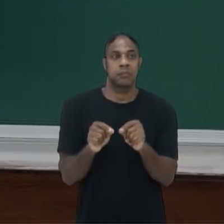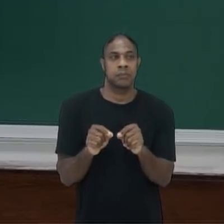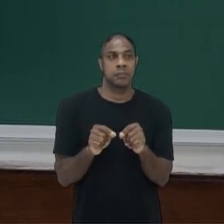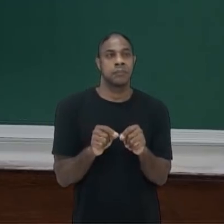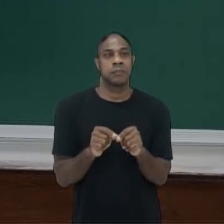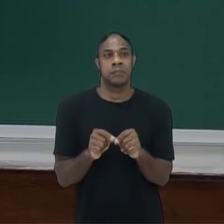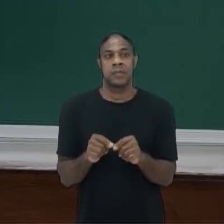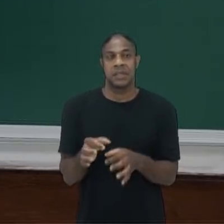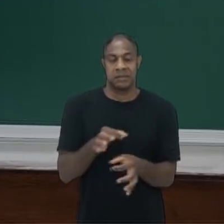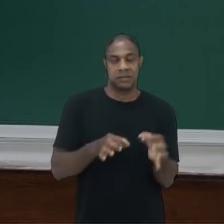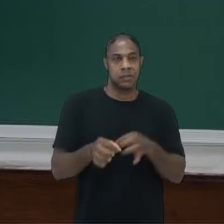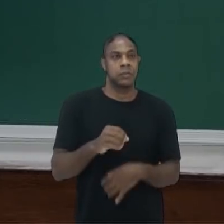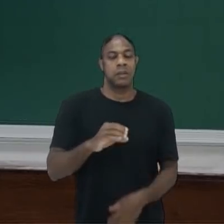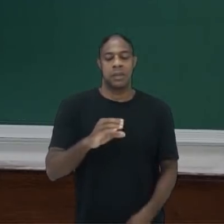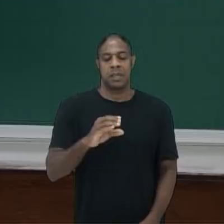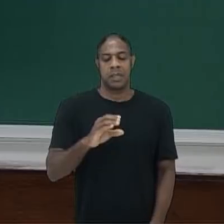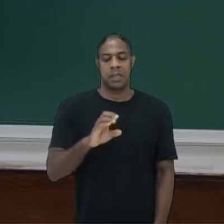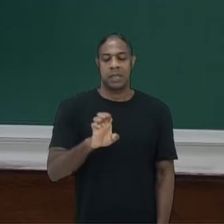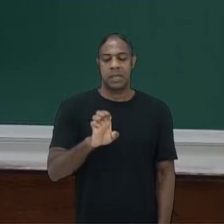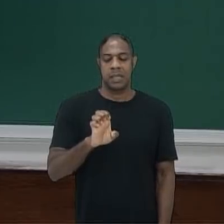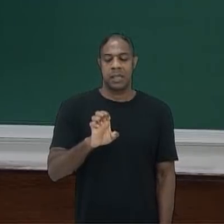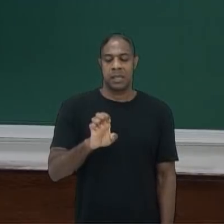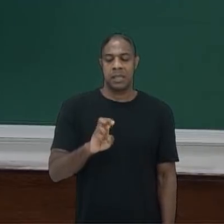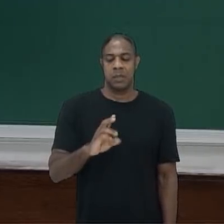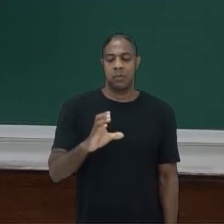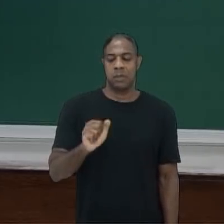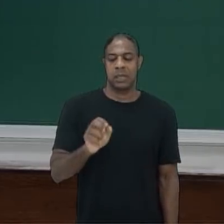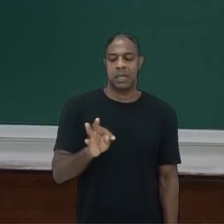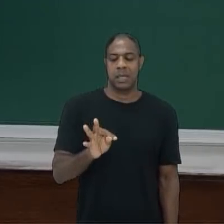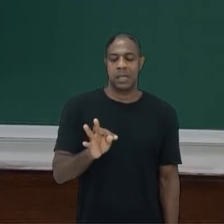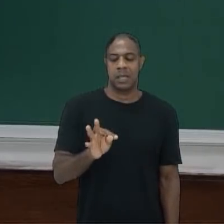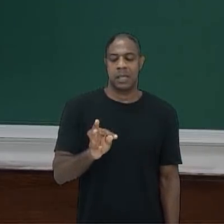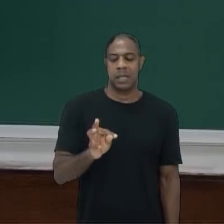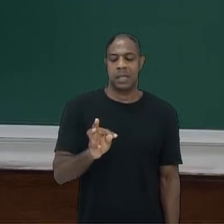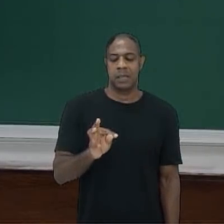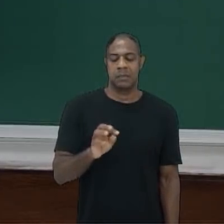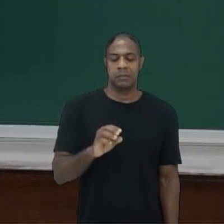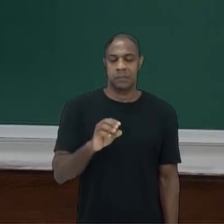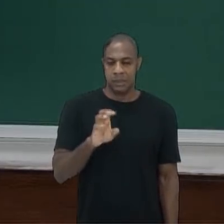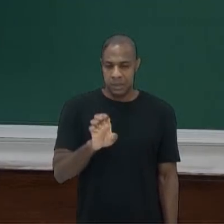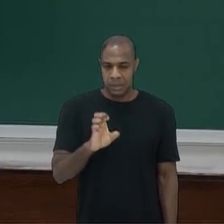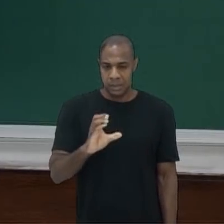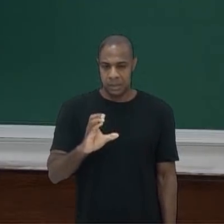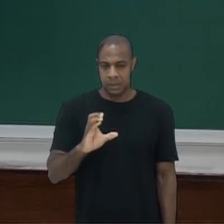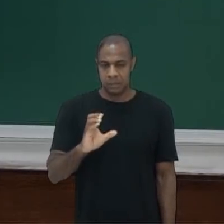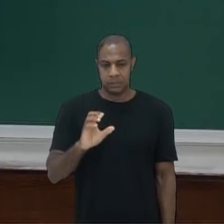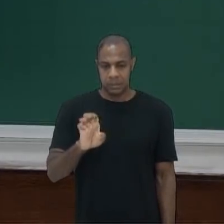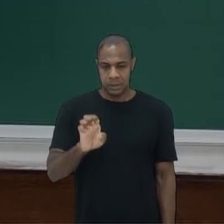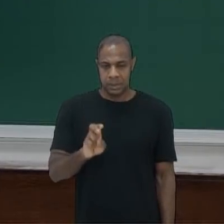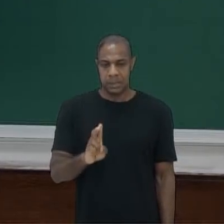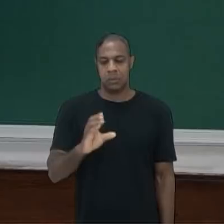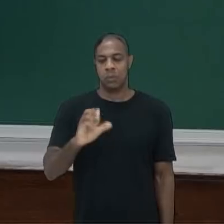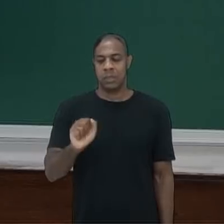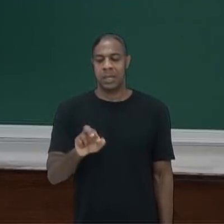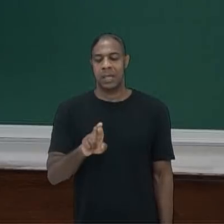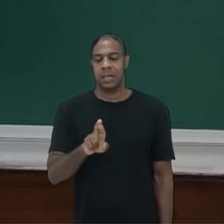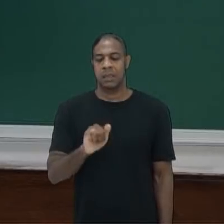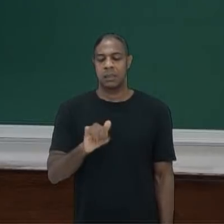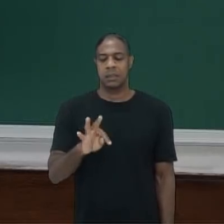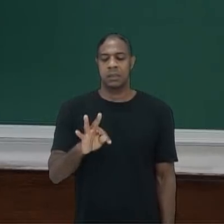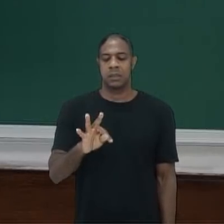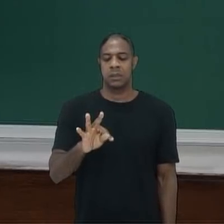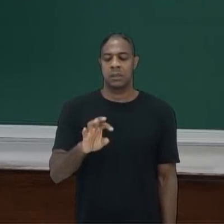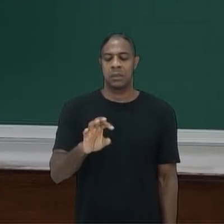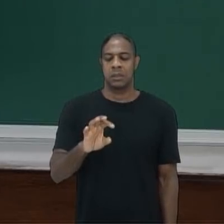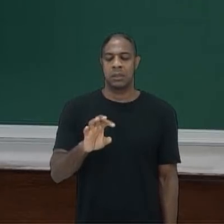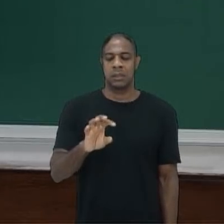Células eucarióticas. Células eucarióticas são aquelas que elas têm uma membrana, a carioteca